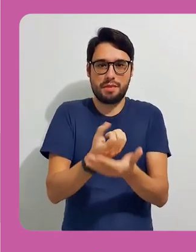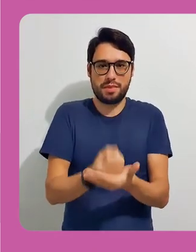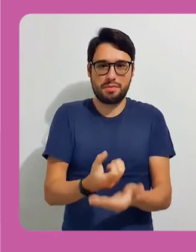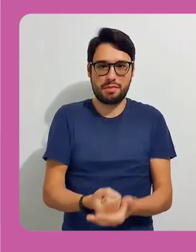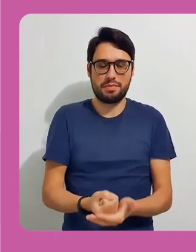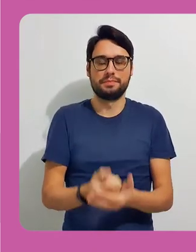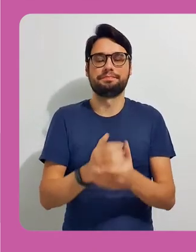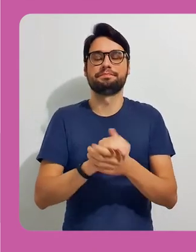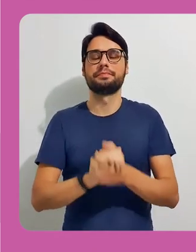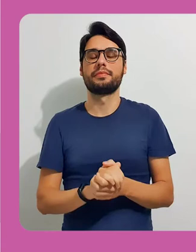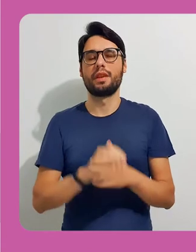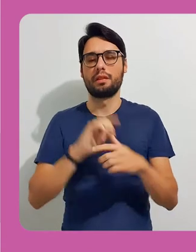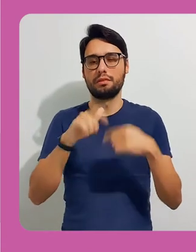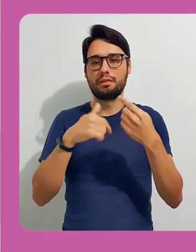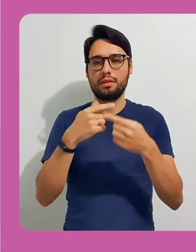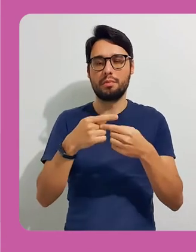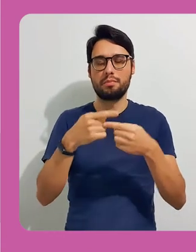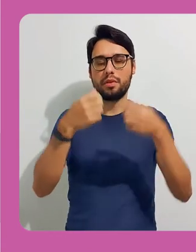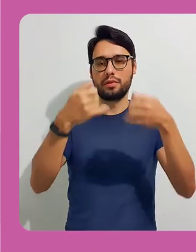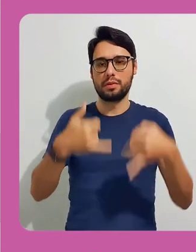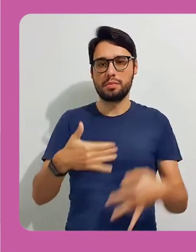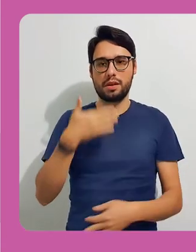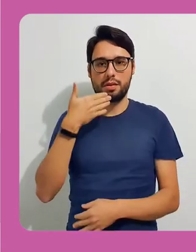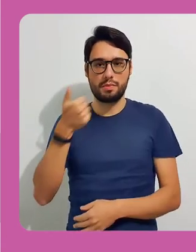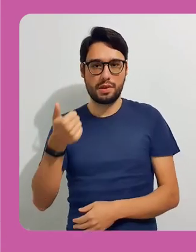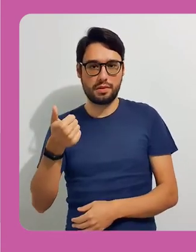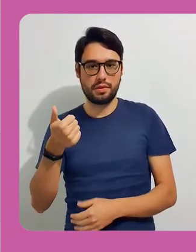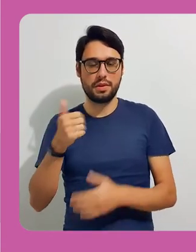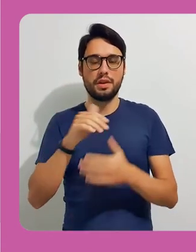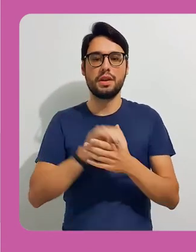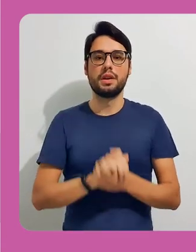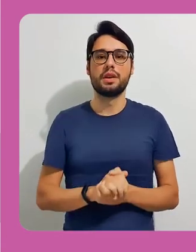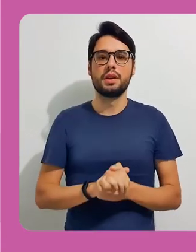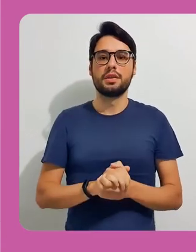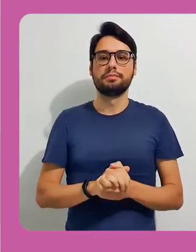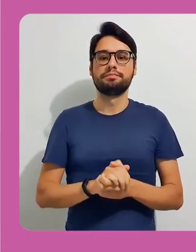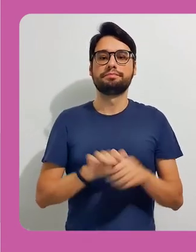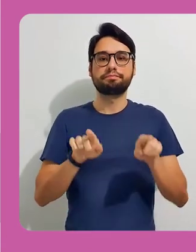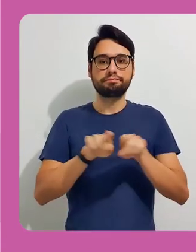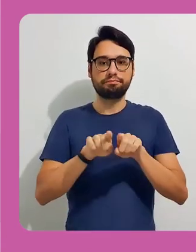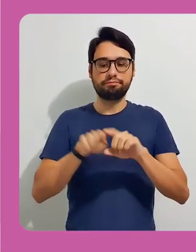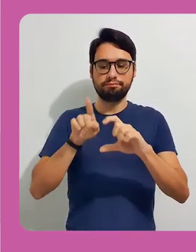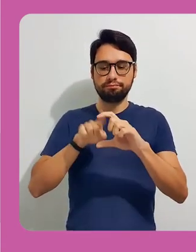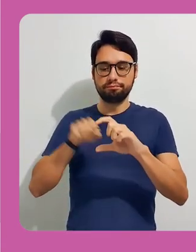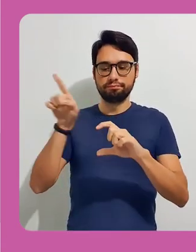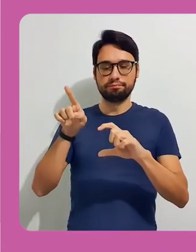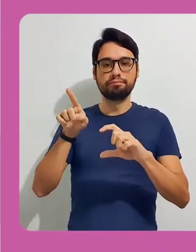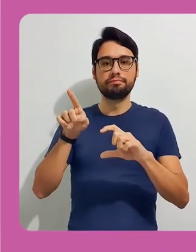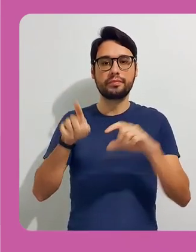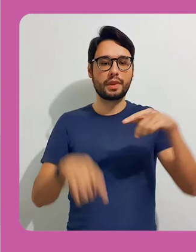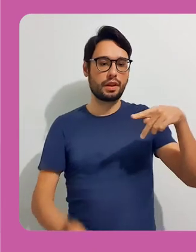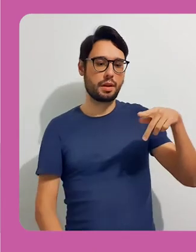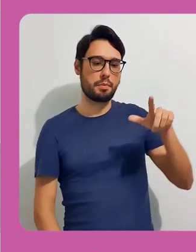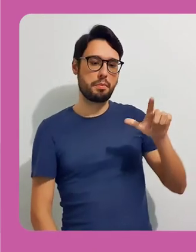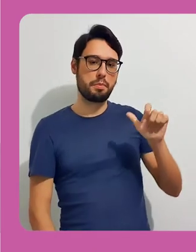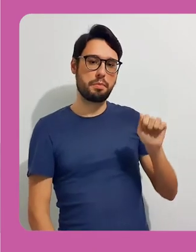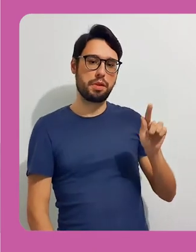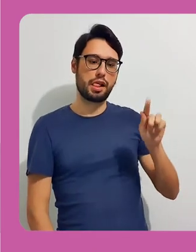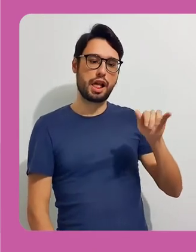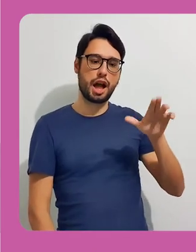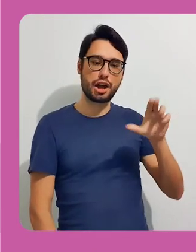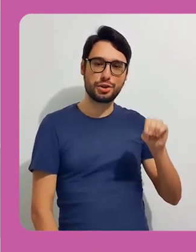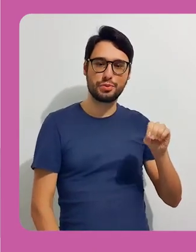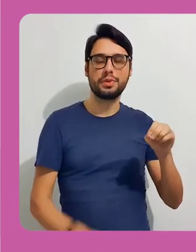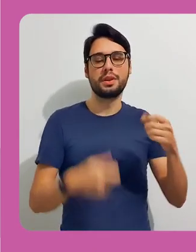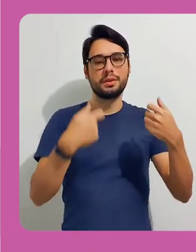então você vai lá e o aluno fica enviando um arquivo que enviando o mesmo arquivo tá depois falaremos sobre